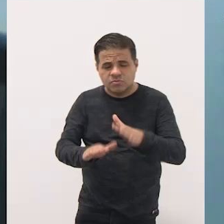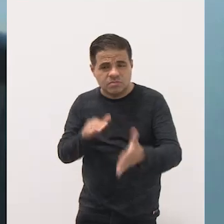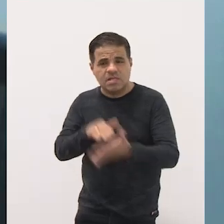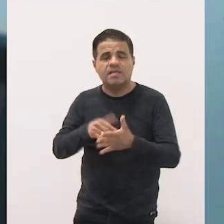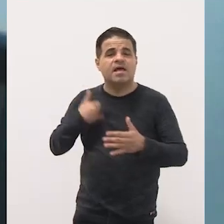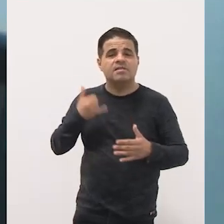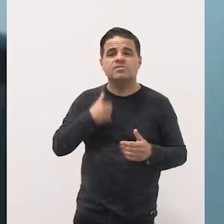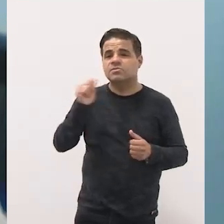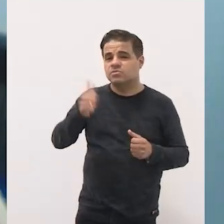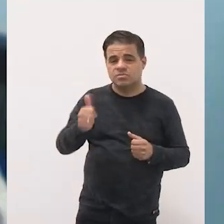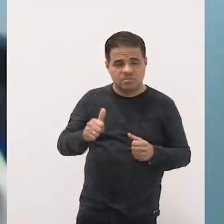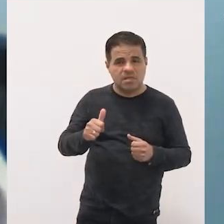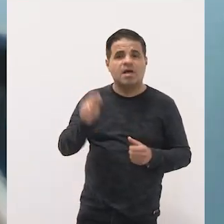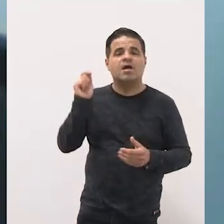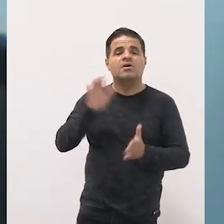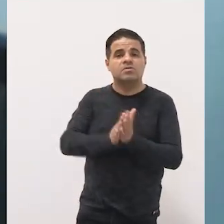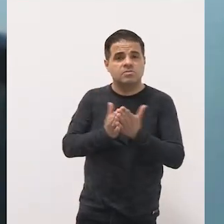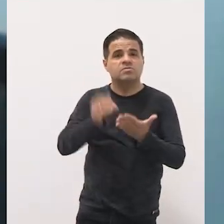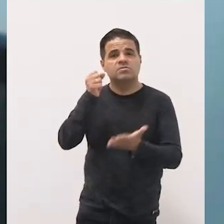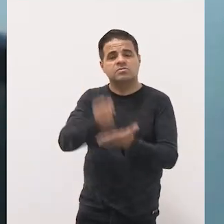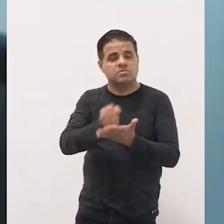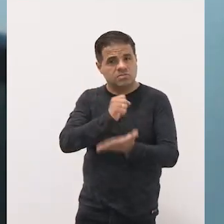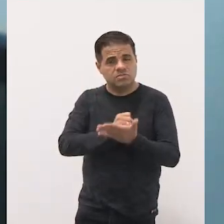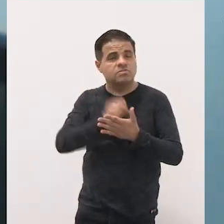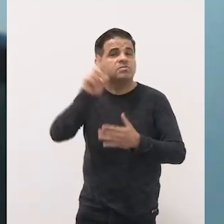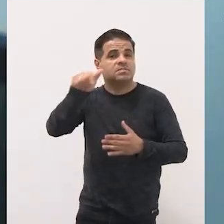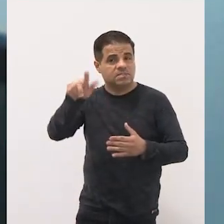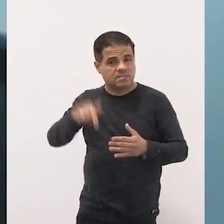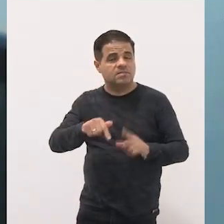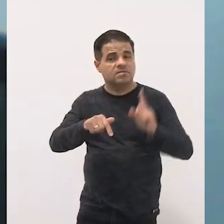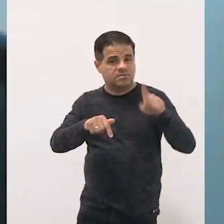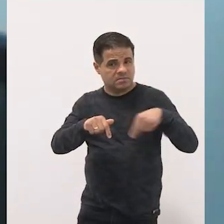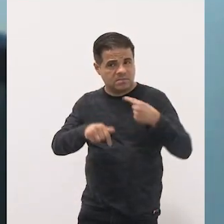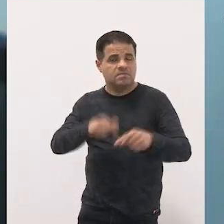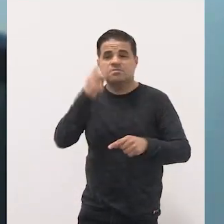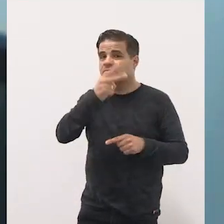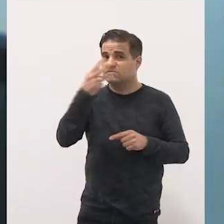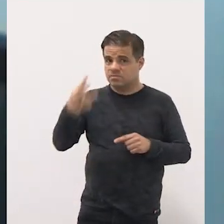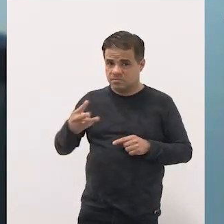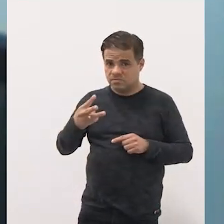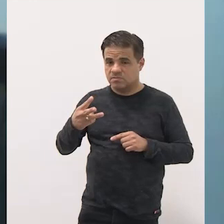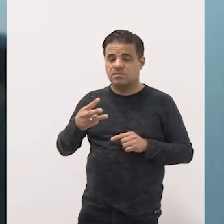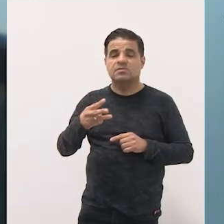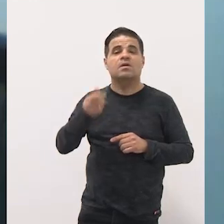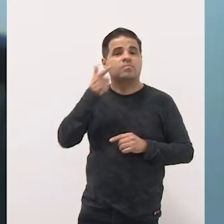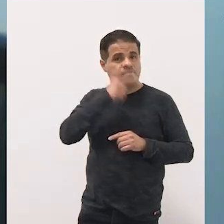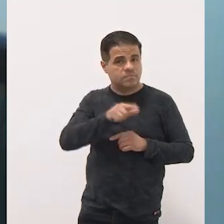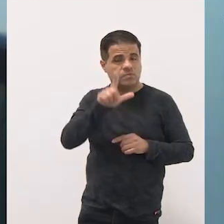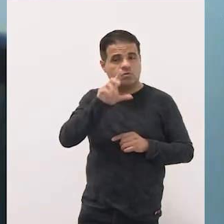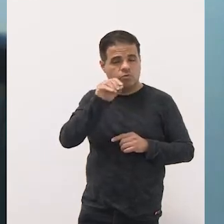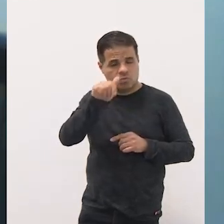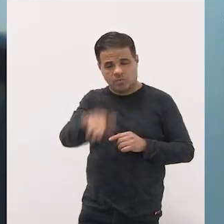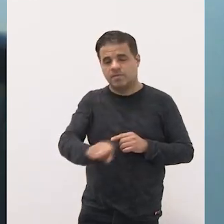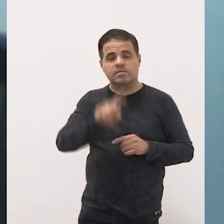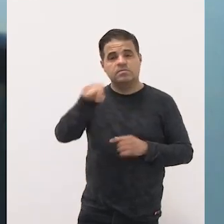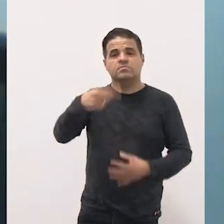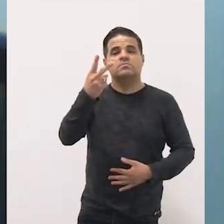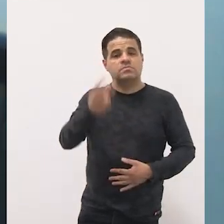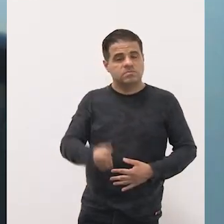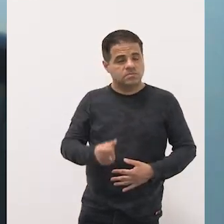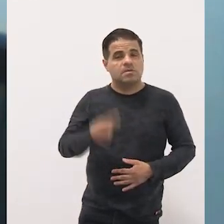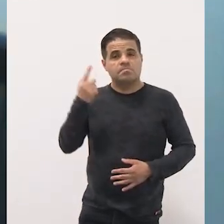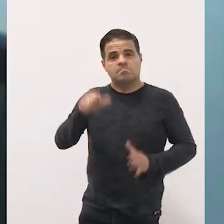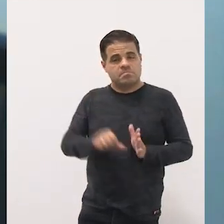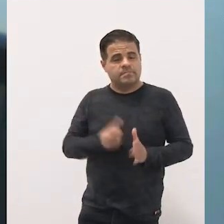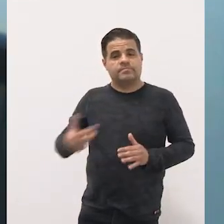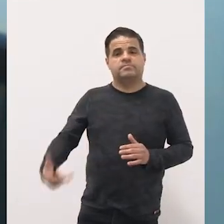11, ela teve um registro aos 17, aos 23 ela passou ao LOAS, aos 26 anos ela fez a